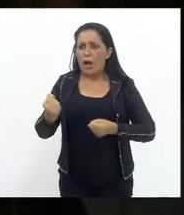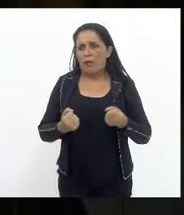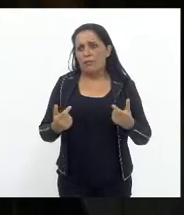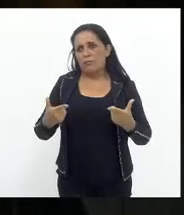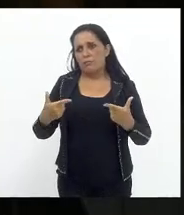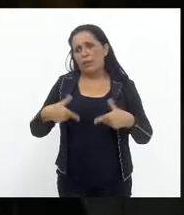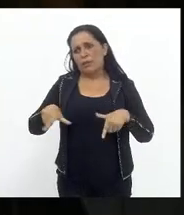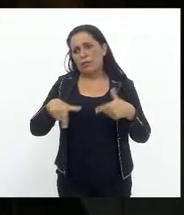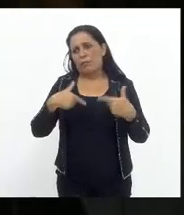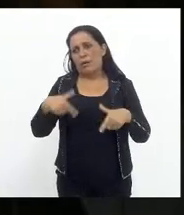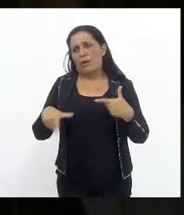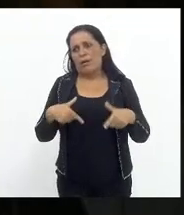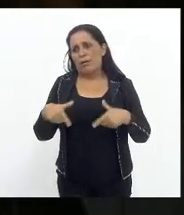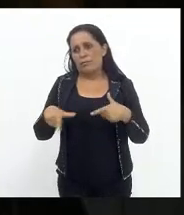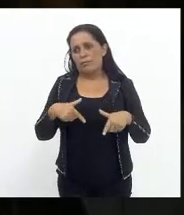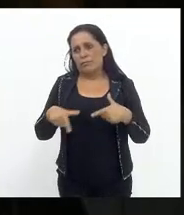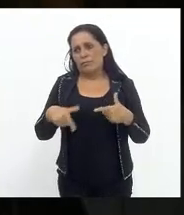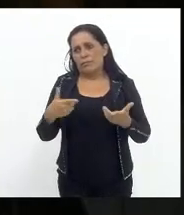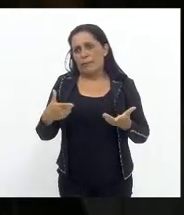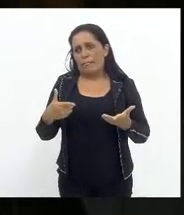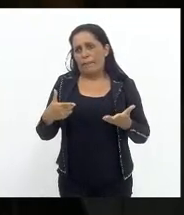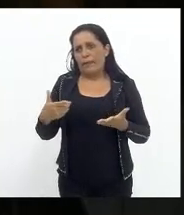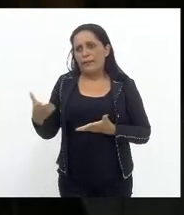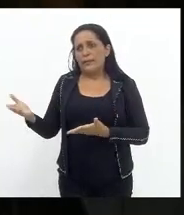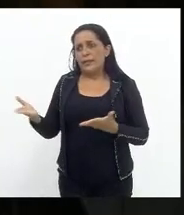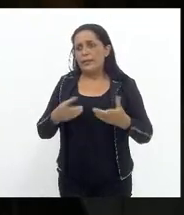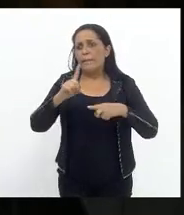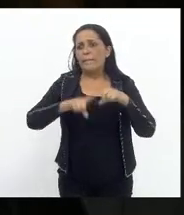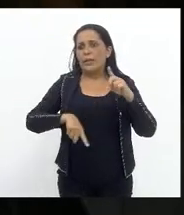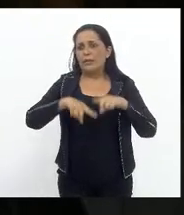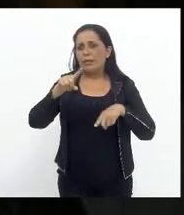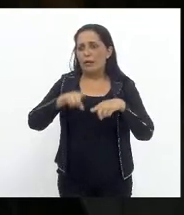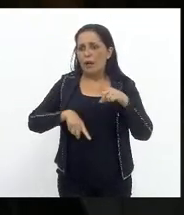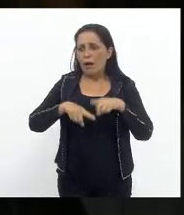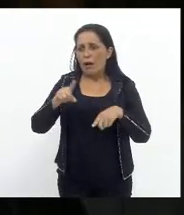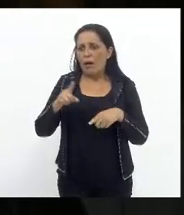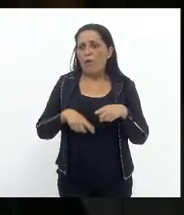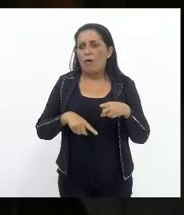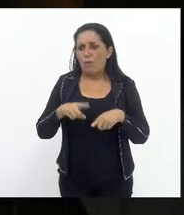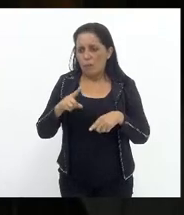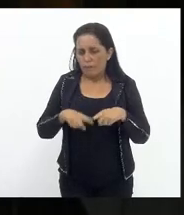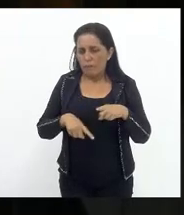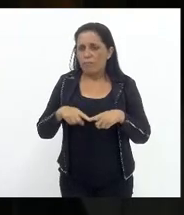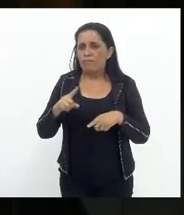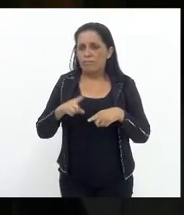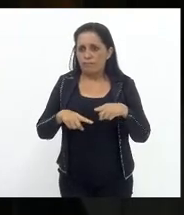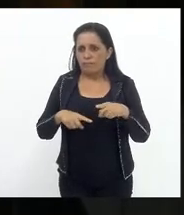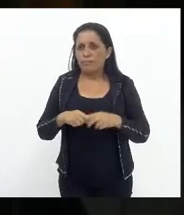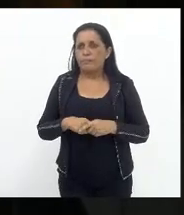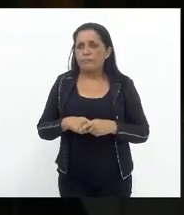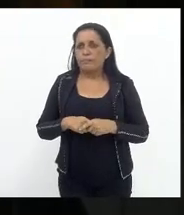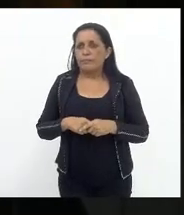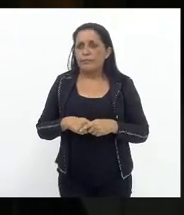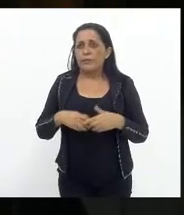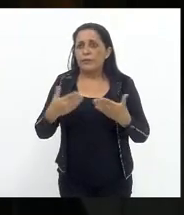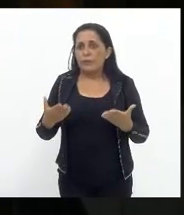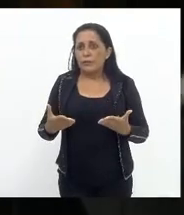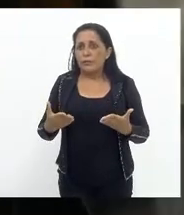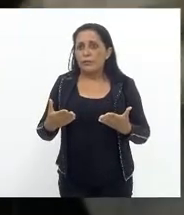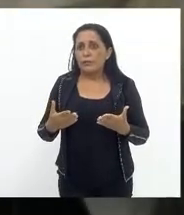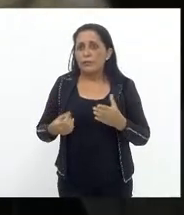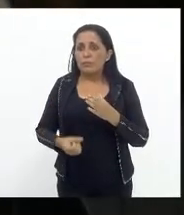seus deslocamentos e trazer os seus materiais e equipamentos. E tem muitas